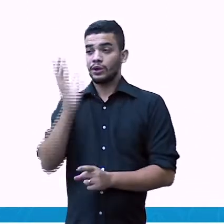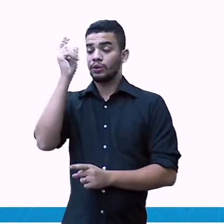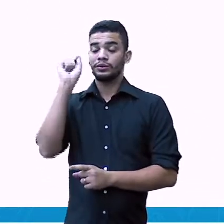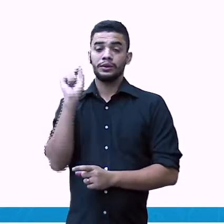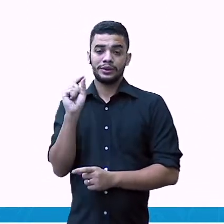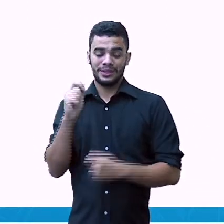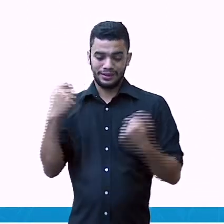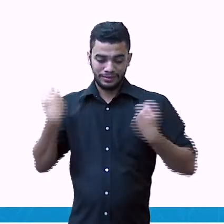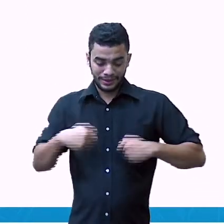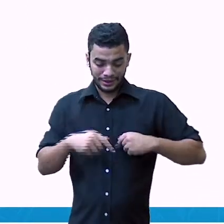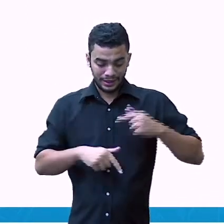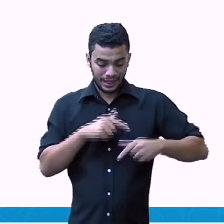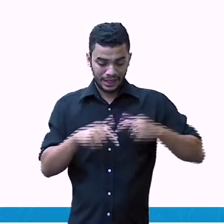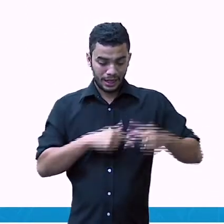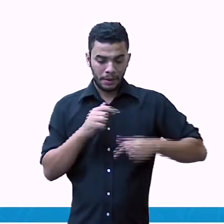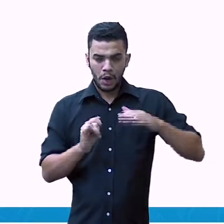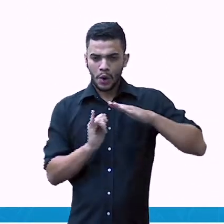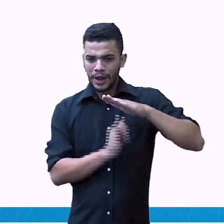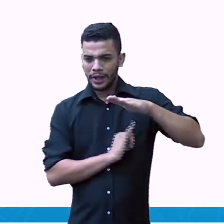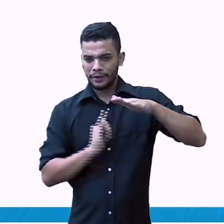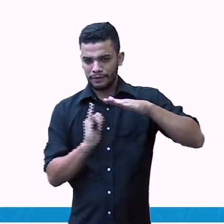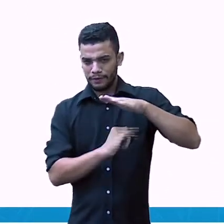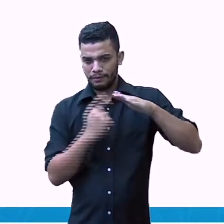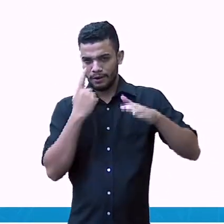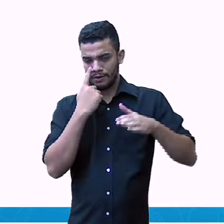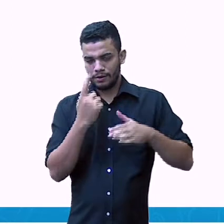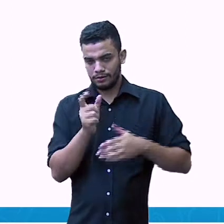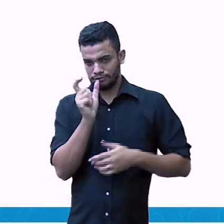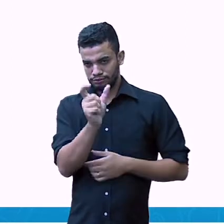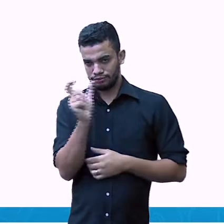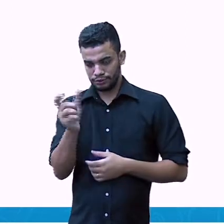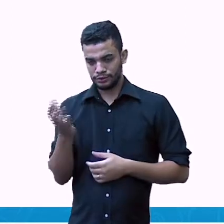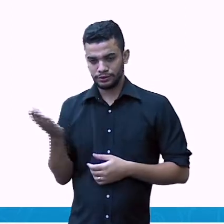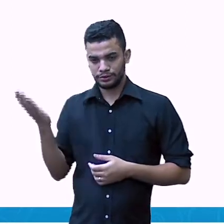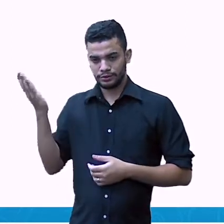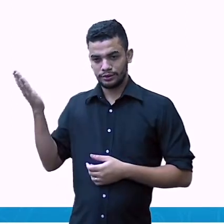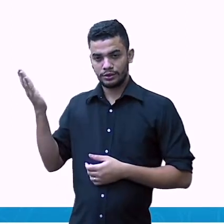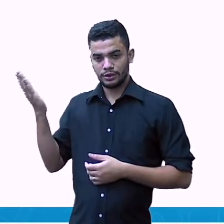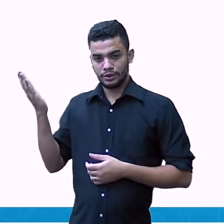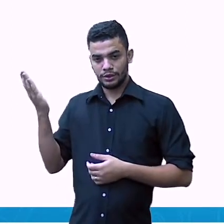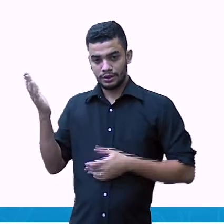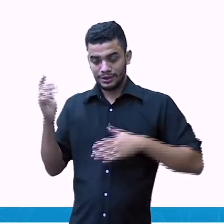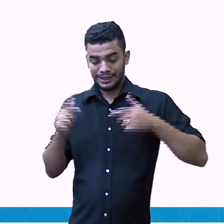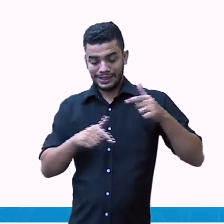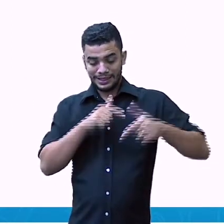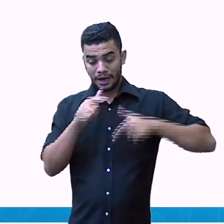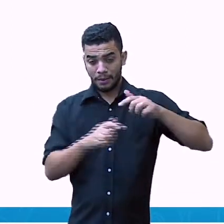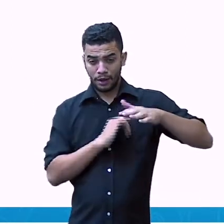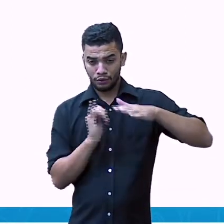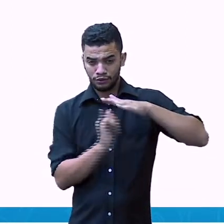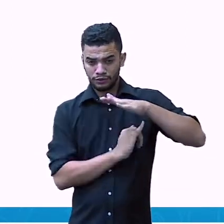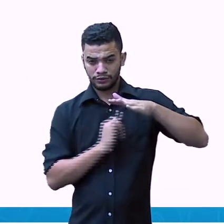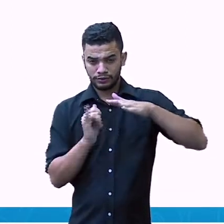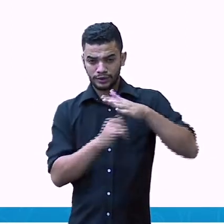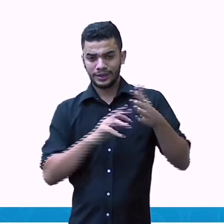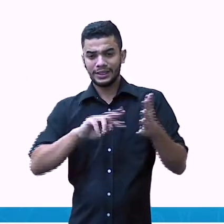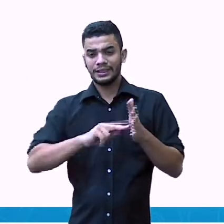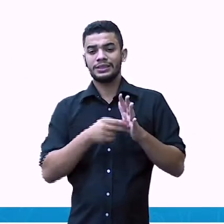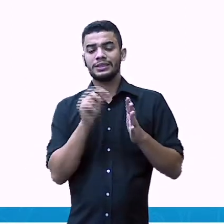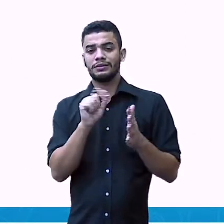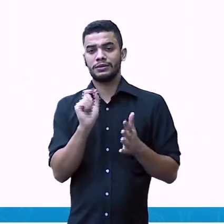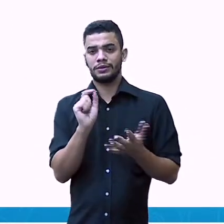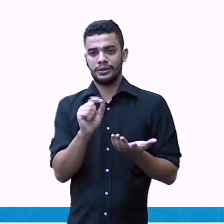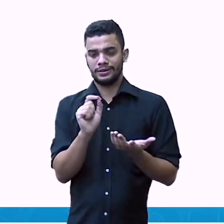informal. Prestem atenção nessa palavrinha, nessas duas palavrinhas, trabalho informal, ou seja, que